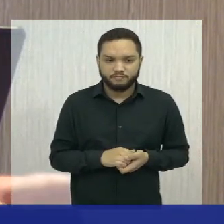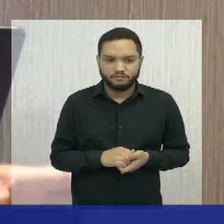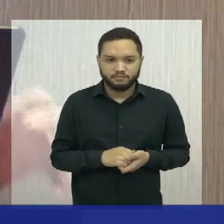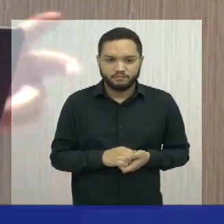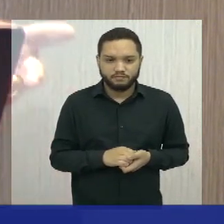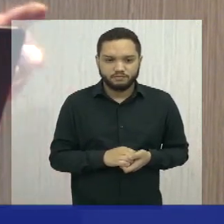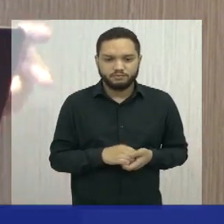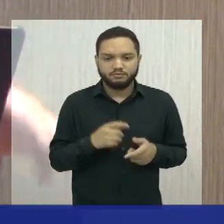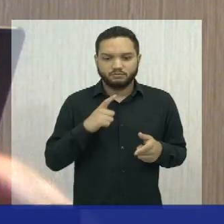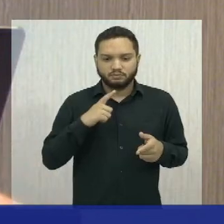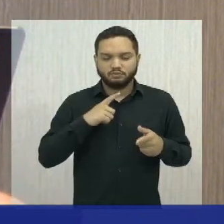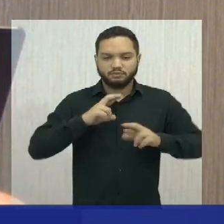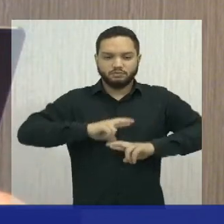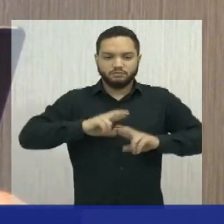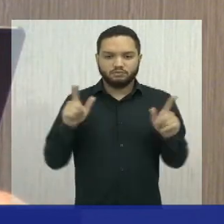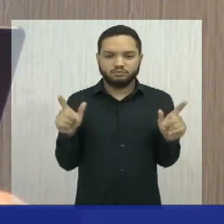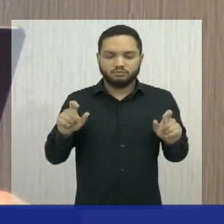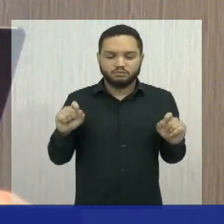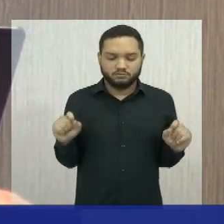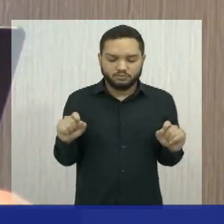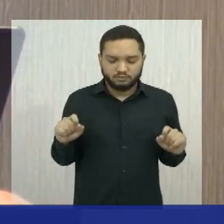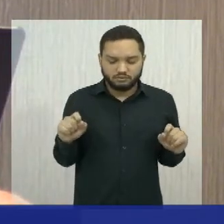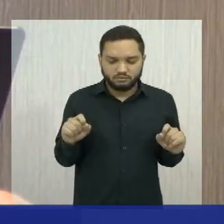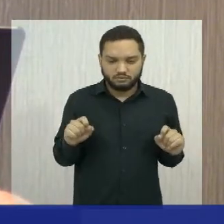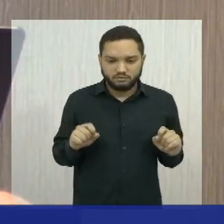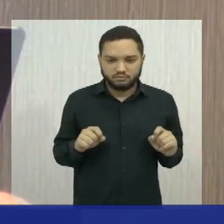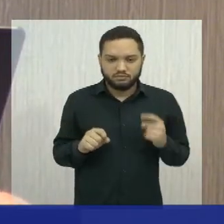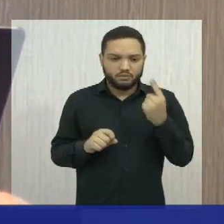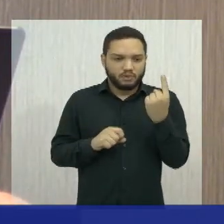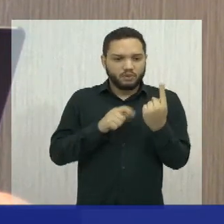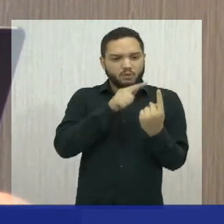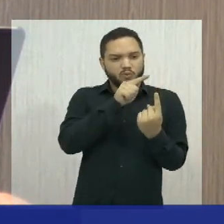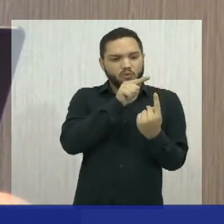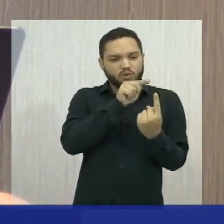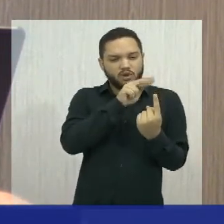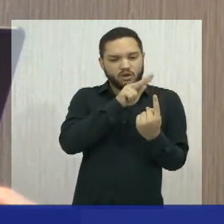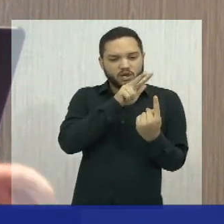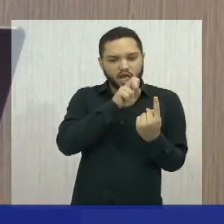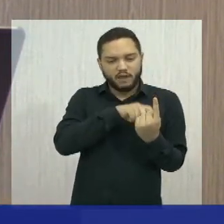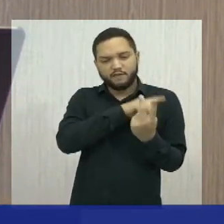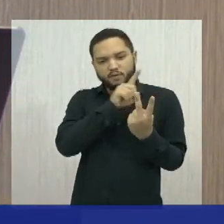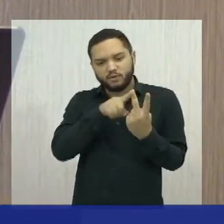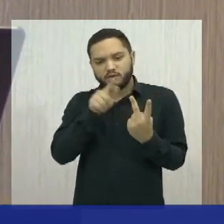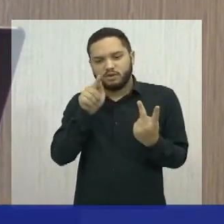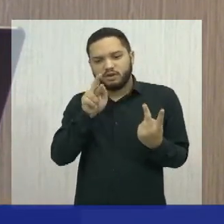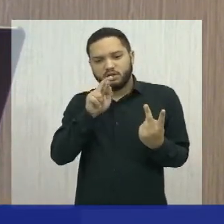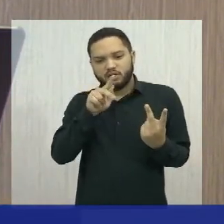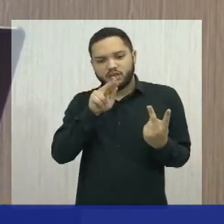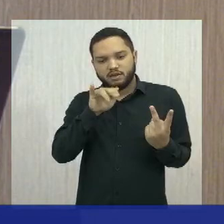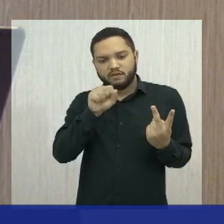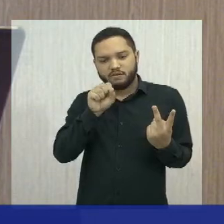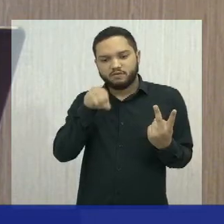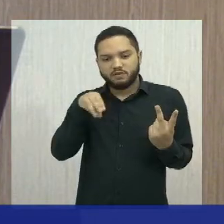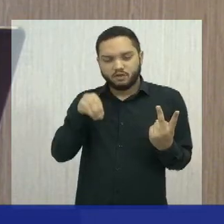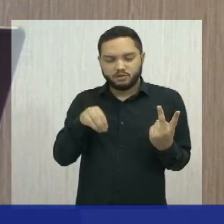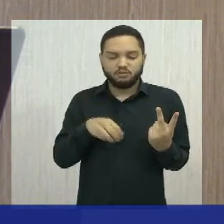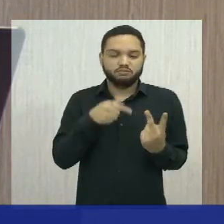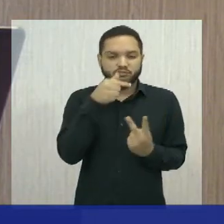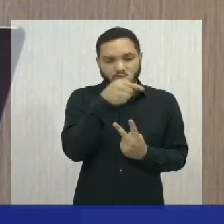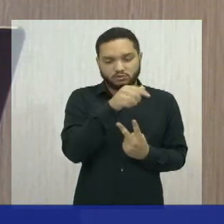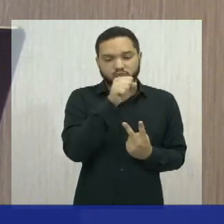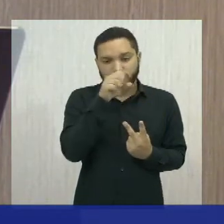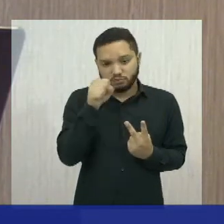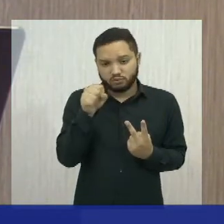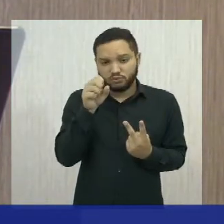E com a diferença de que um é grave e outro é gravíssimo. Se você for pegar o 788, ele só